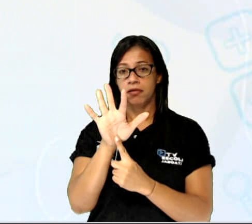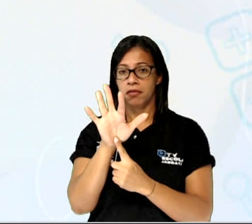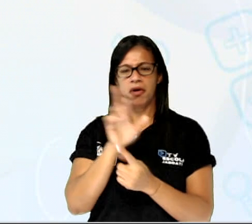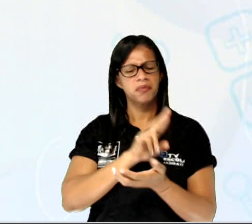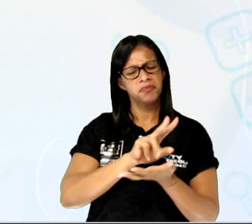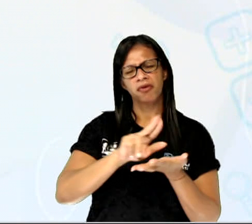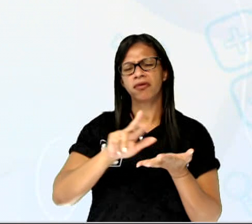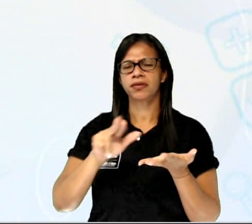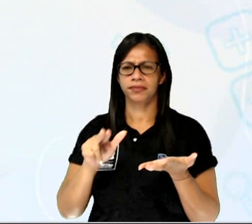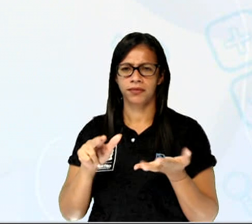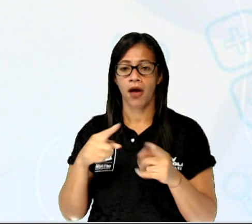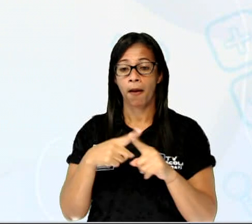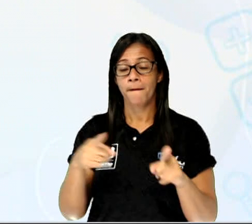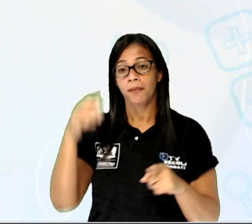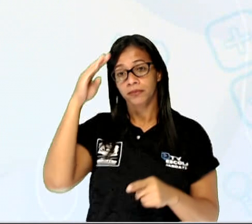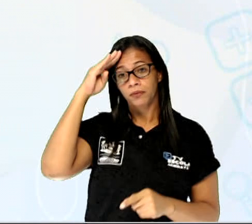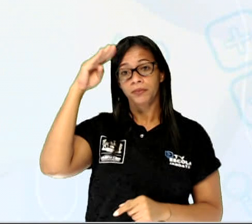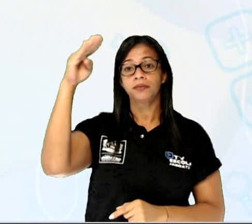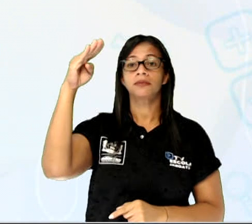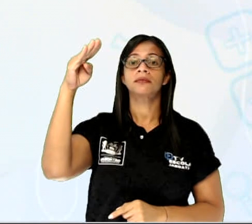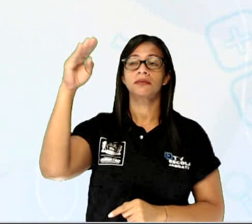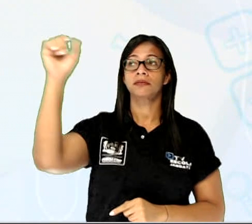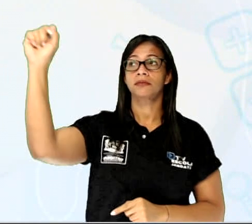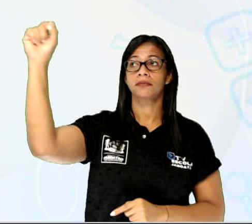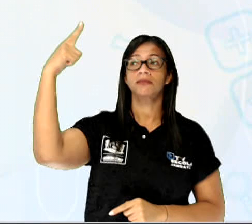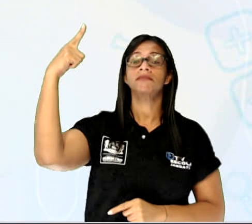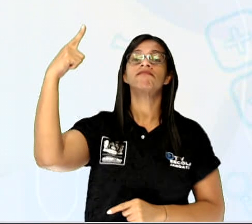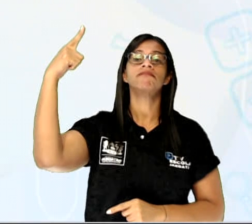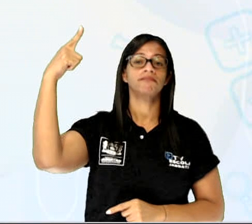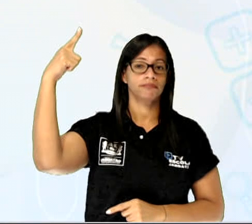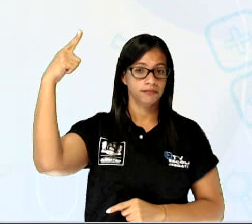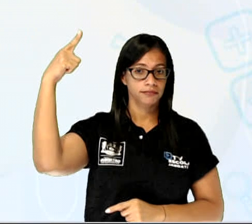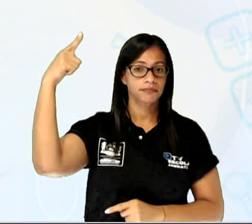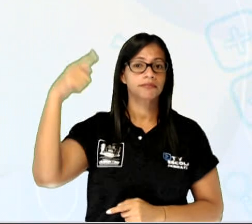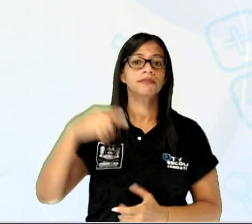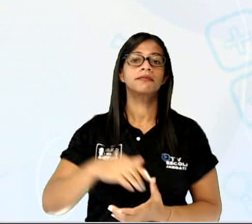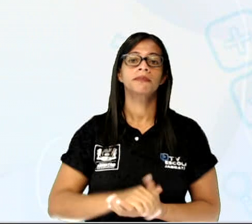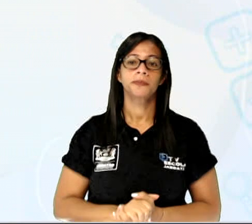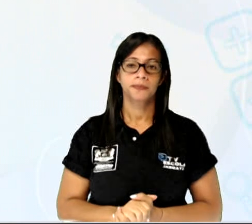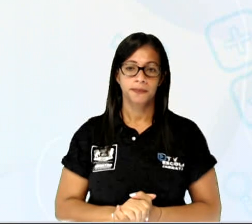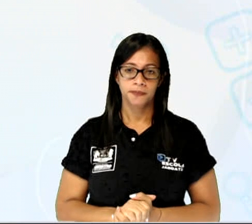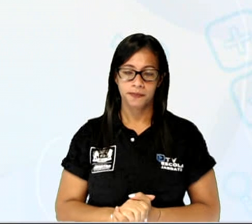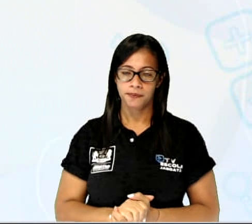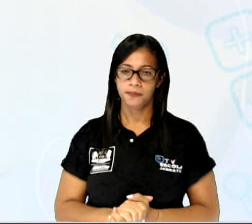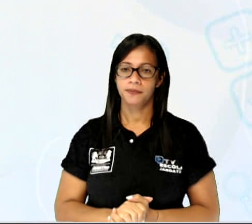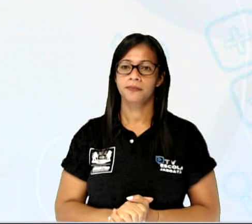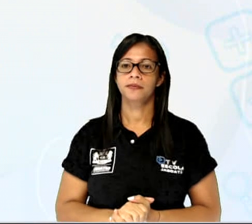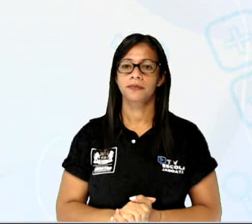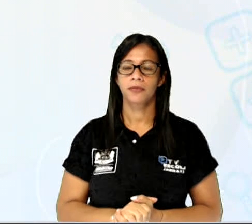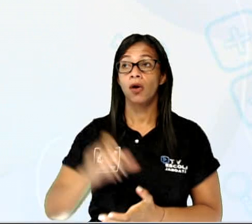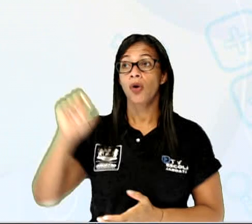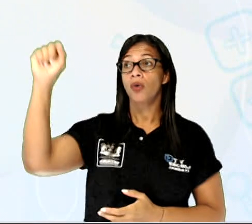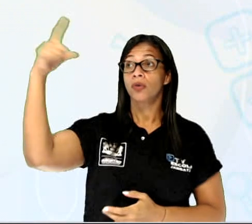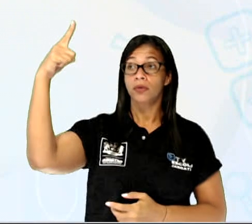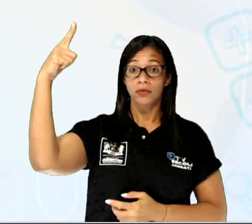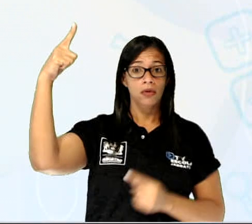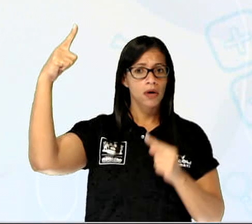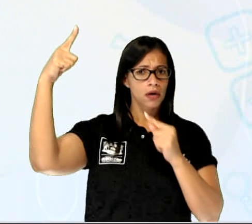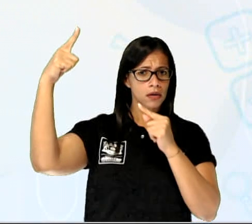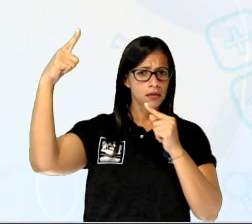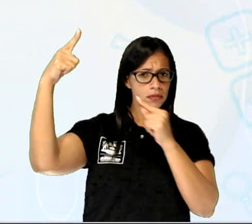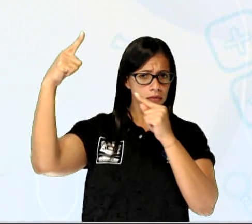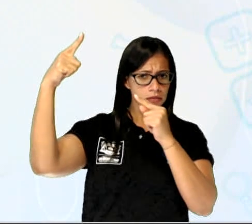outros. Mas a principal é o sol. O sol é uma estrela